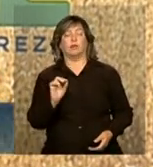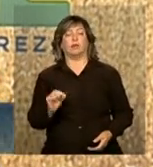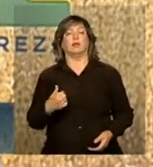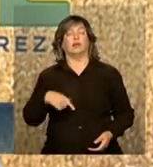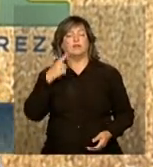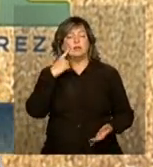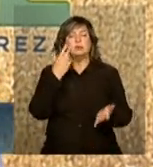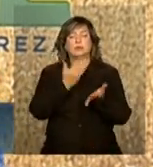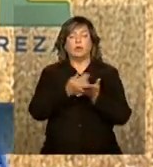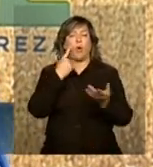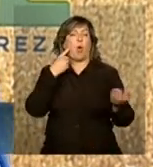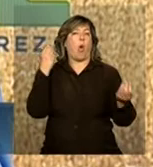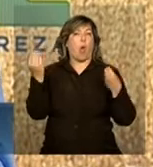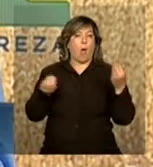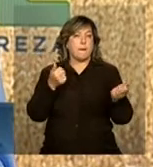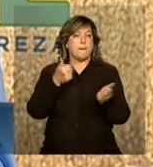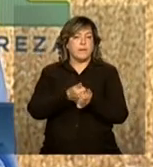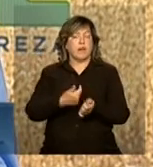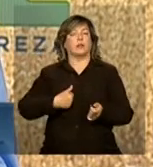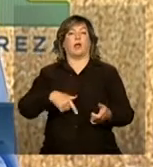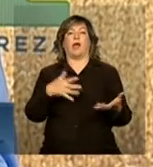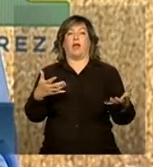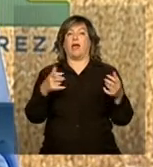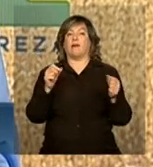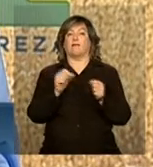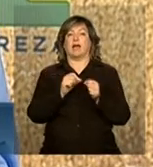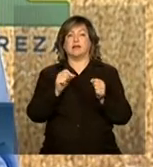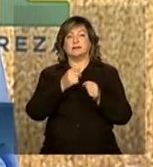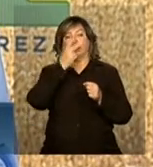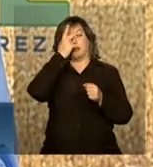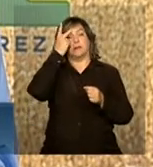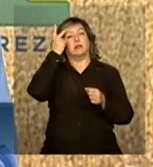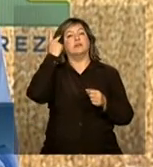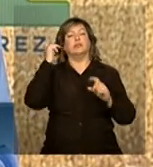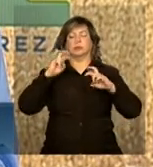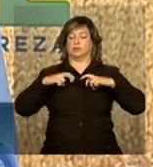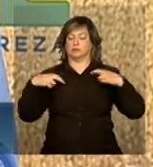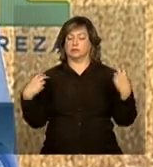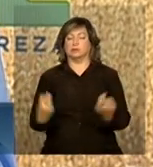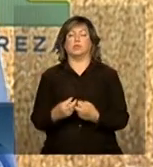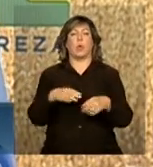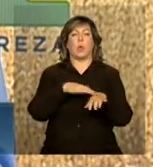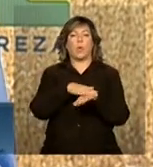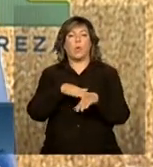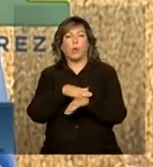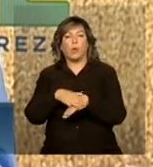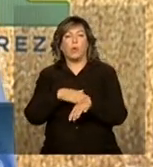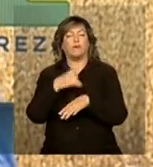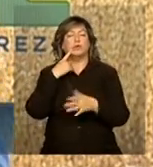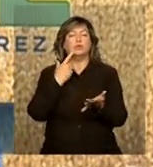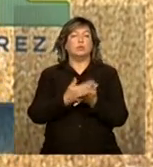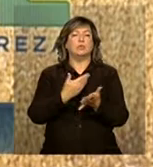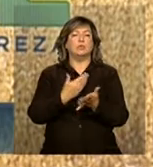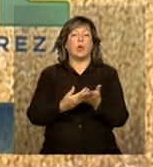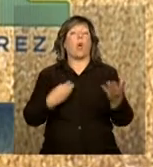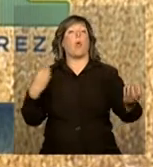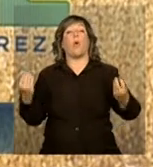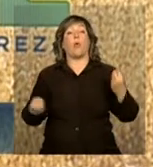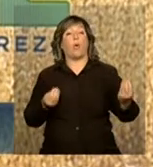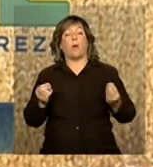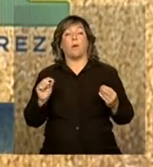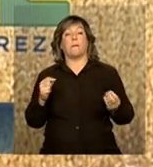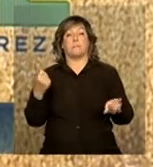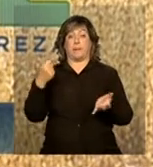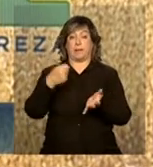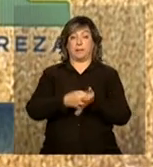Bill, e queremos fazer um painel para estudar o que devemos fazer com relação ao pagamento dos 50